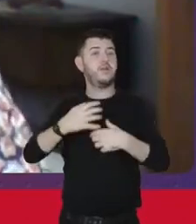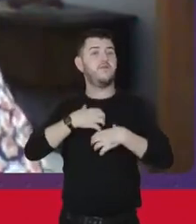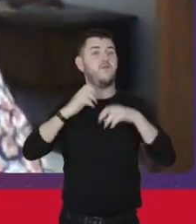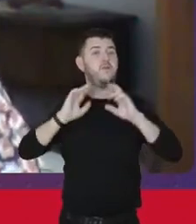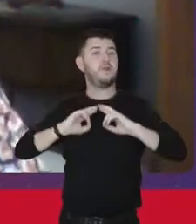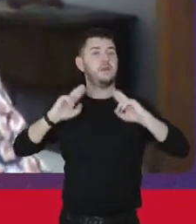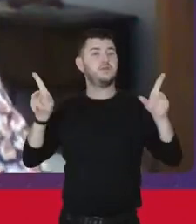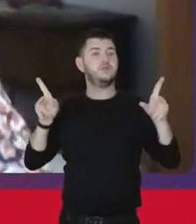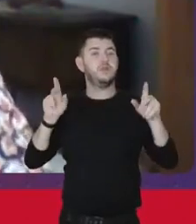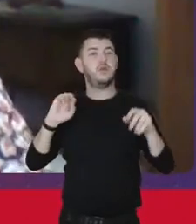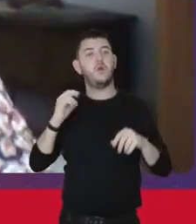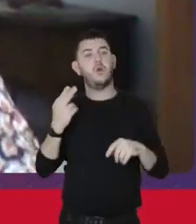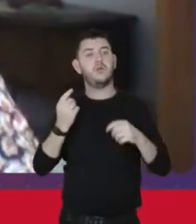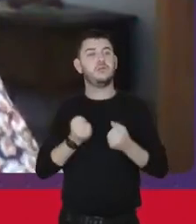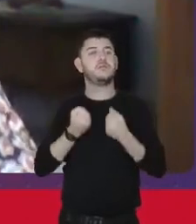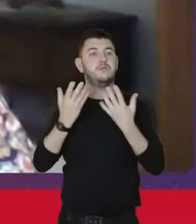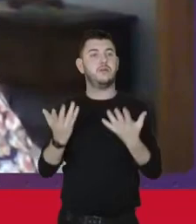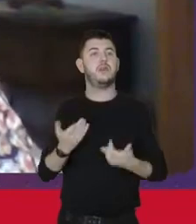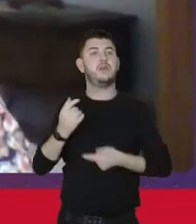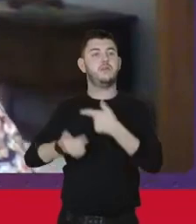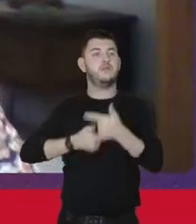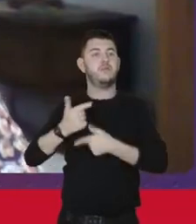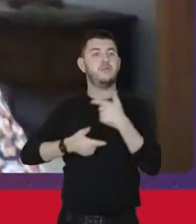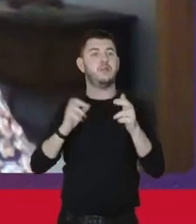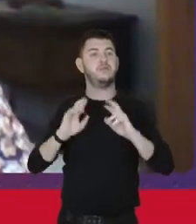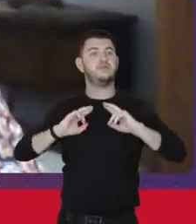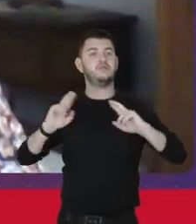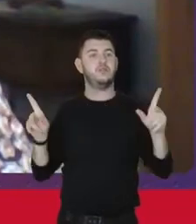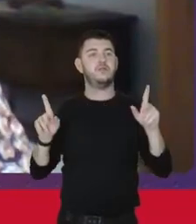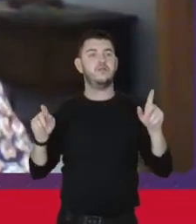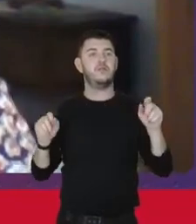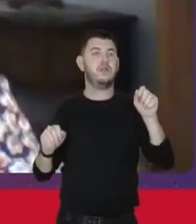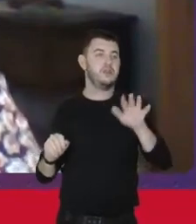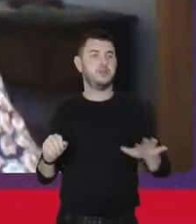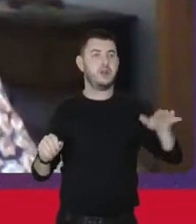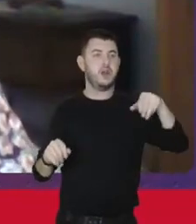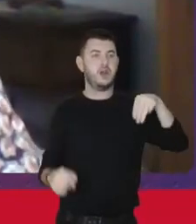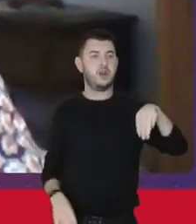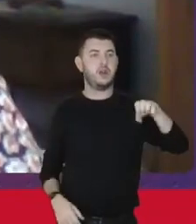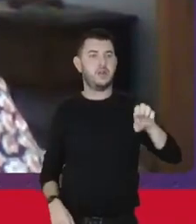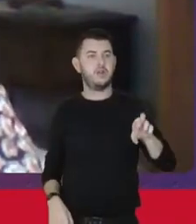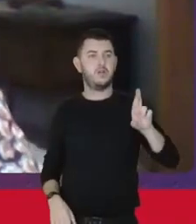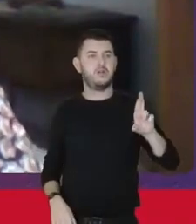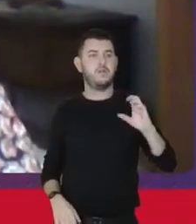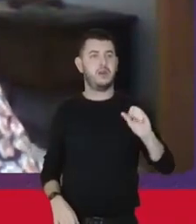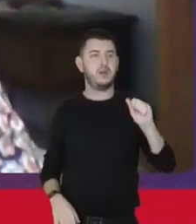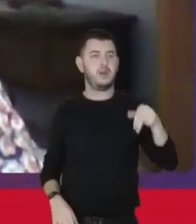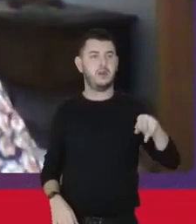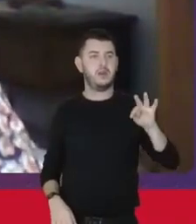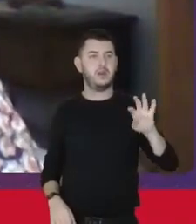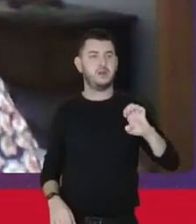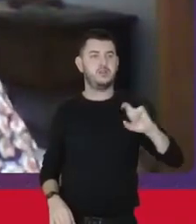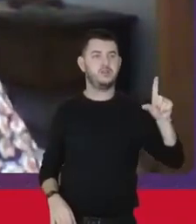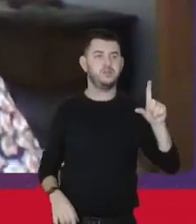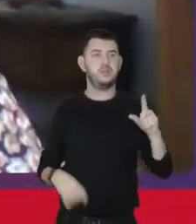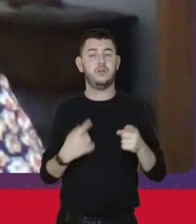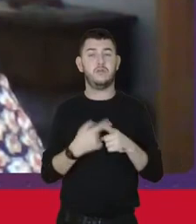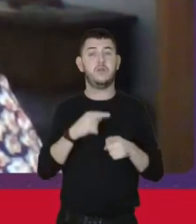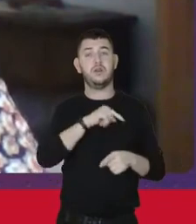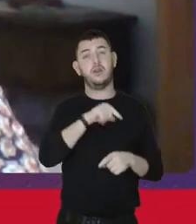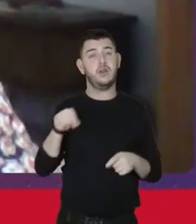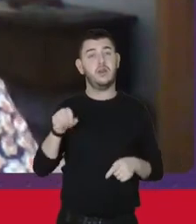outras formas de expressão do trabalho, fora dos circuitos mercantis, uma parte porque, de fato, não